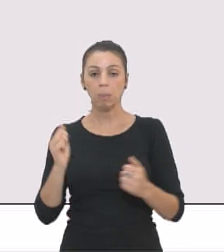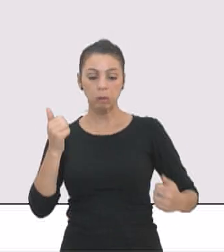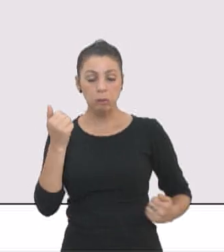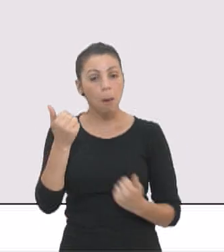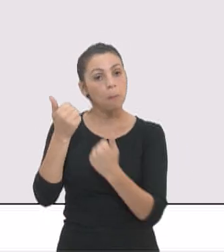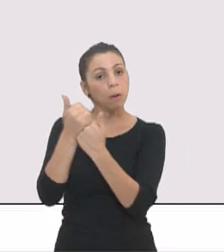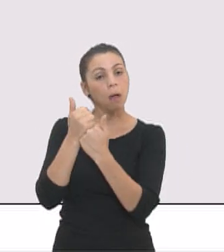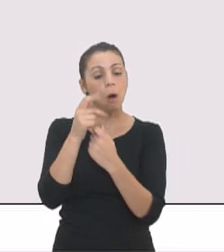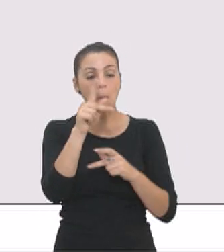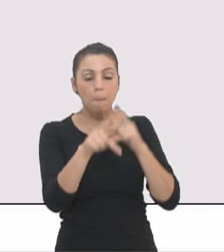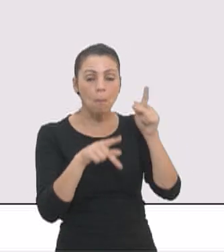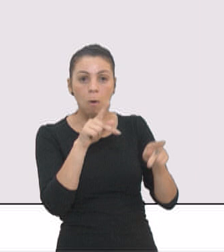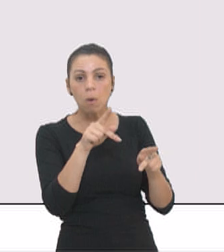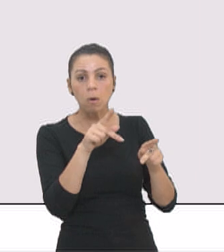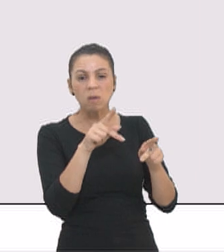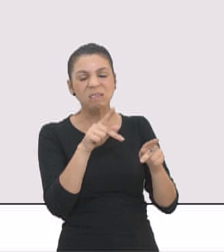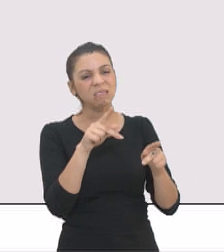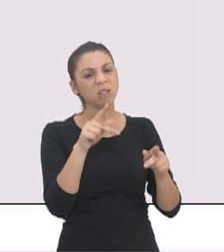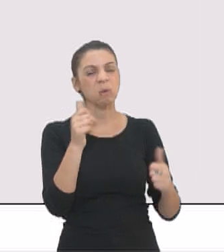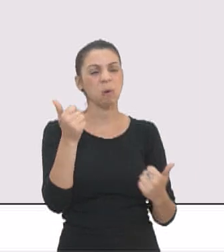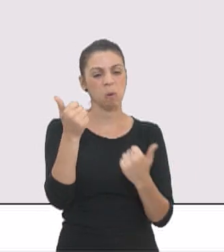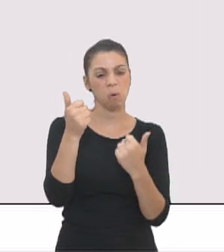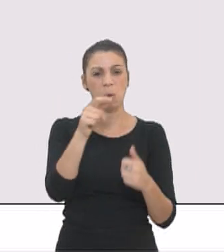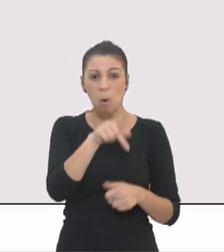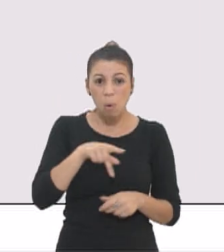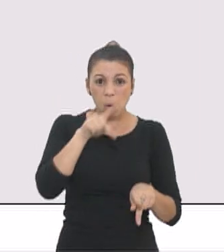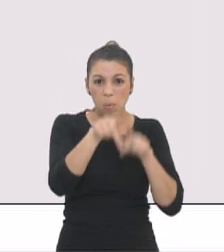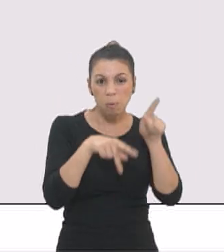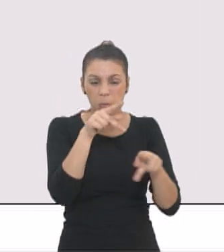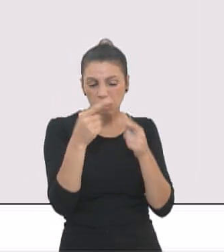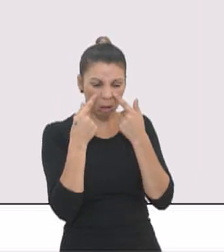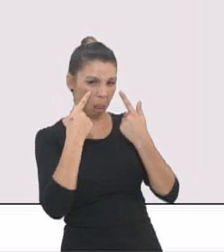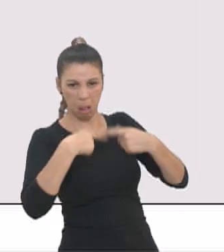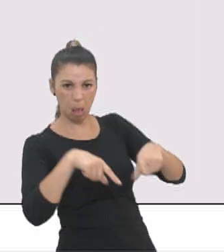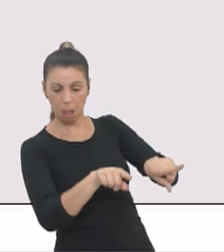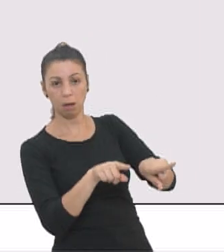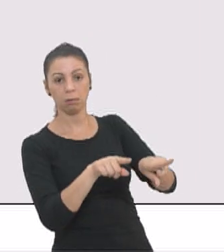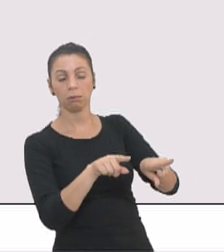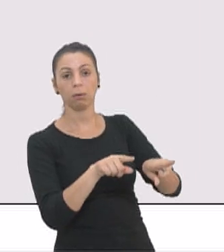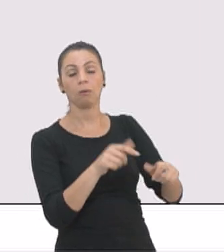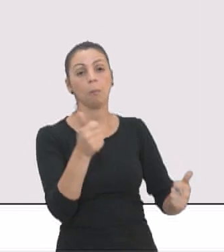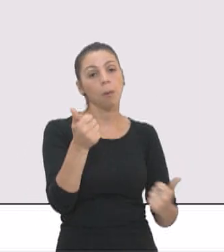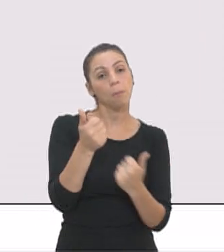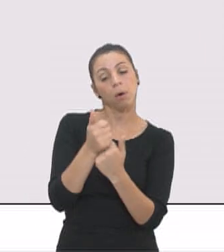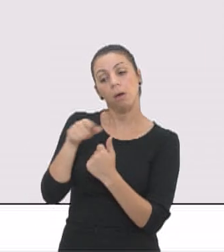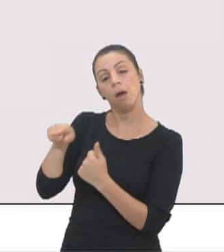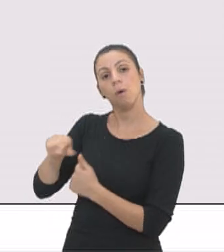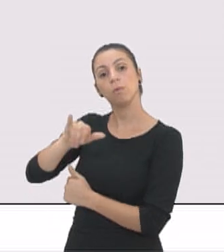vamos apoiar os jacobinos. Se o povo está muito revoltado, então vamos apoiar os girondinos para colocar fim às revoltas do povo.